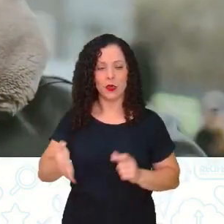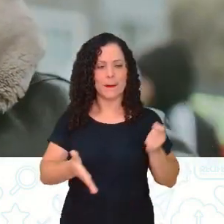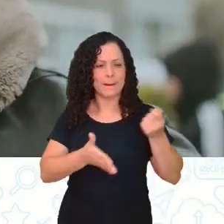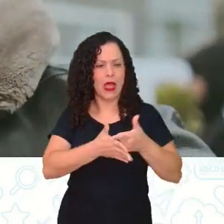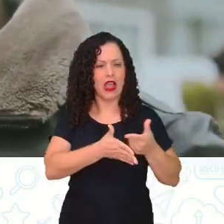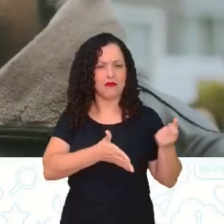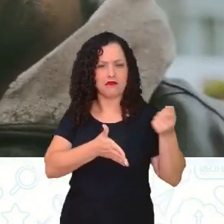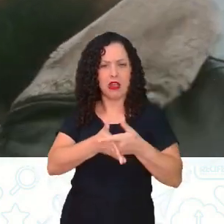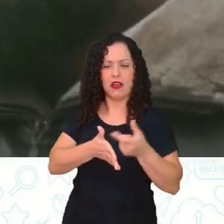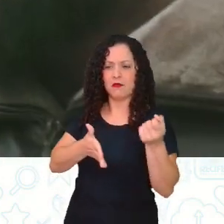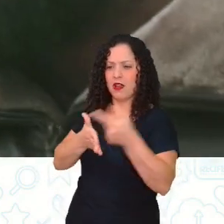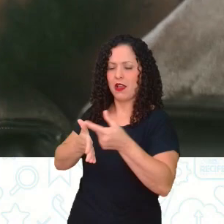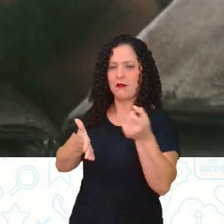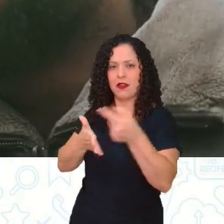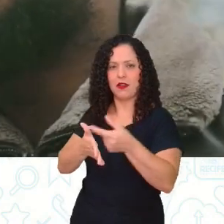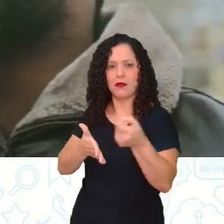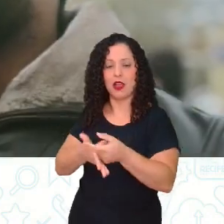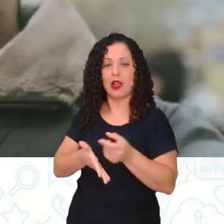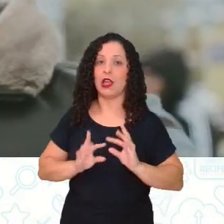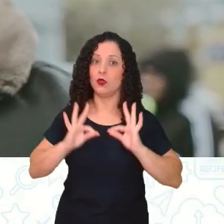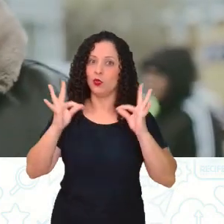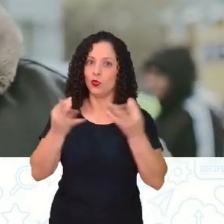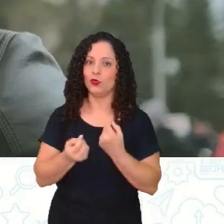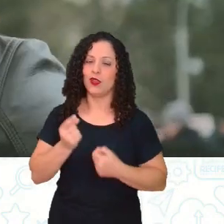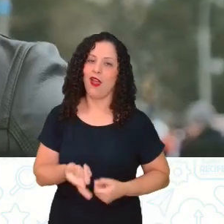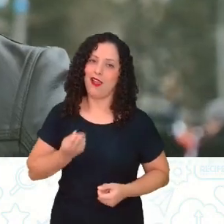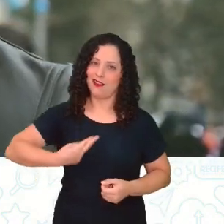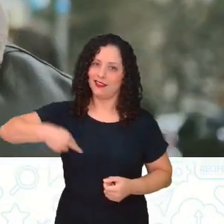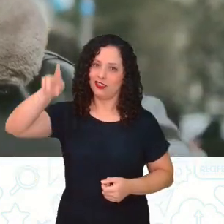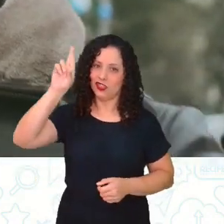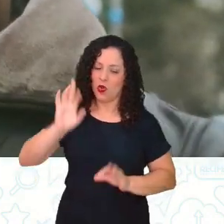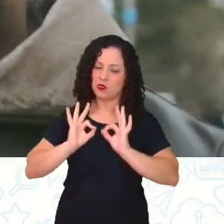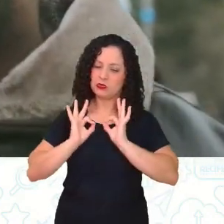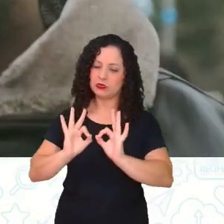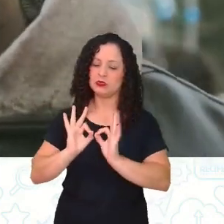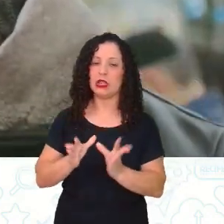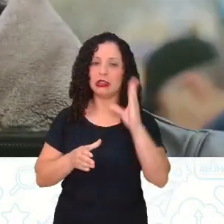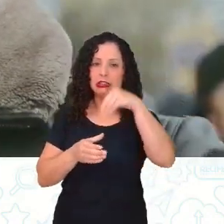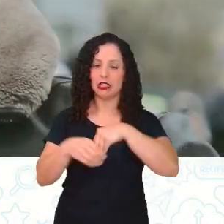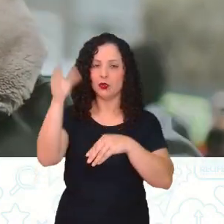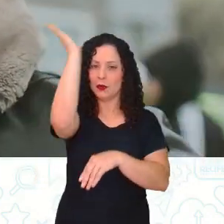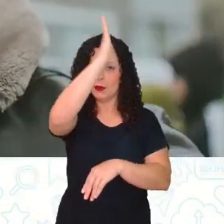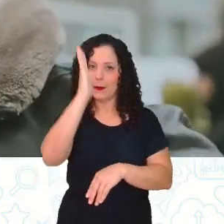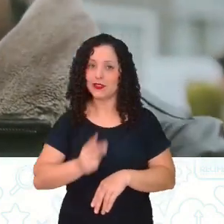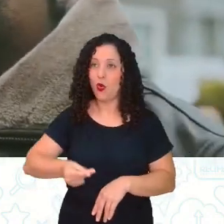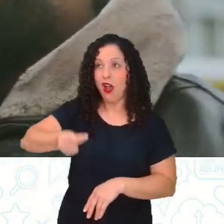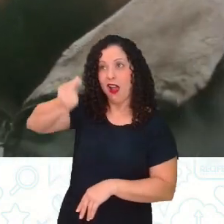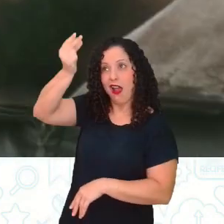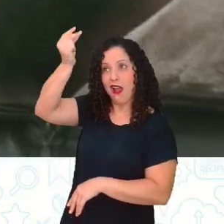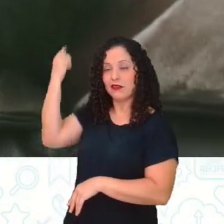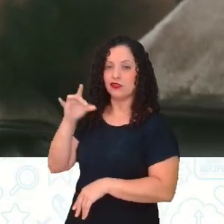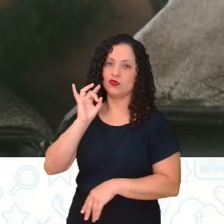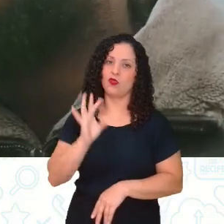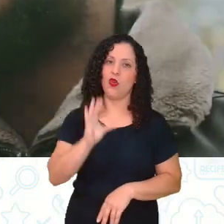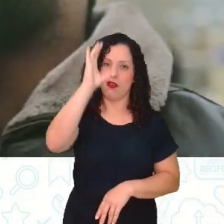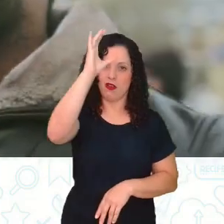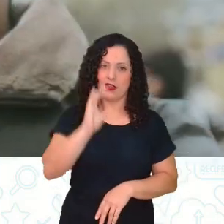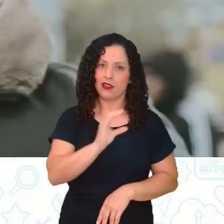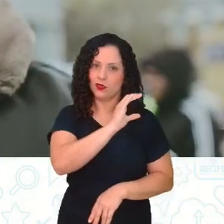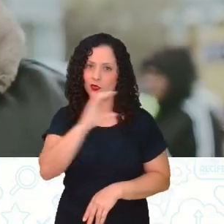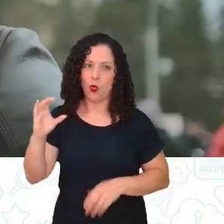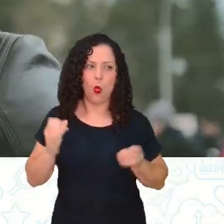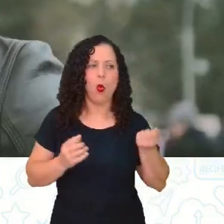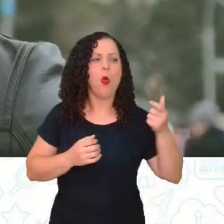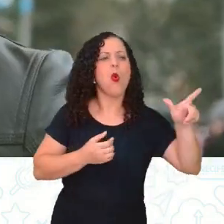a igreja. Então, a religião oficial do Brasil era o catolicismo, então outras religiões